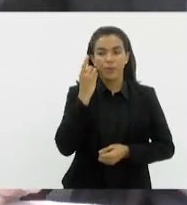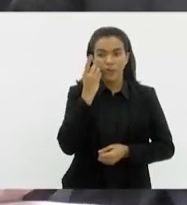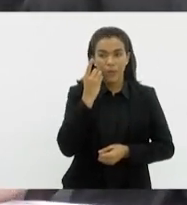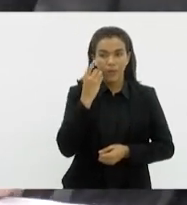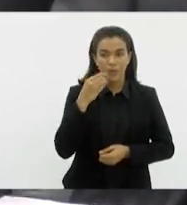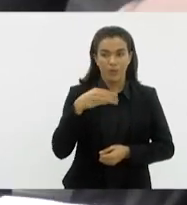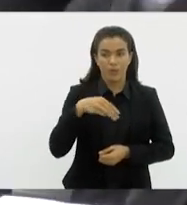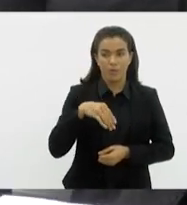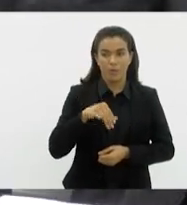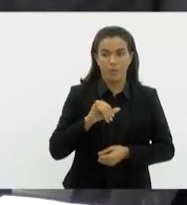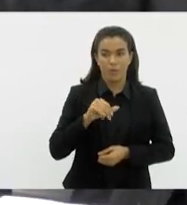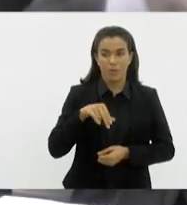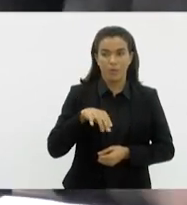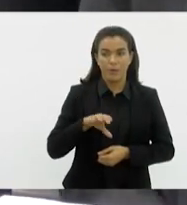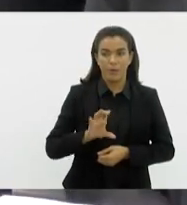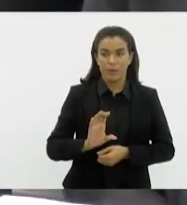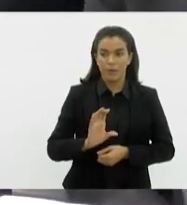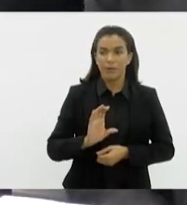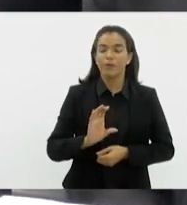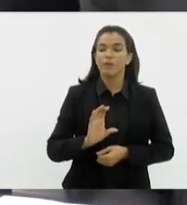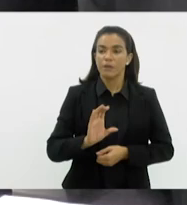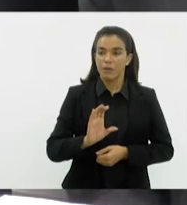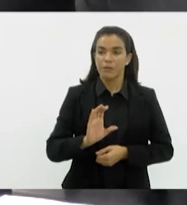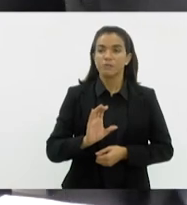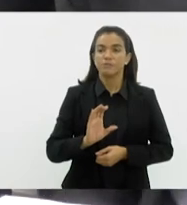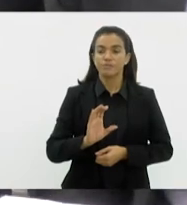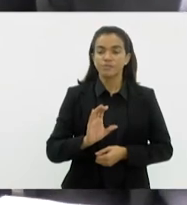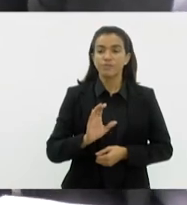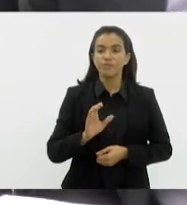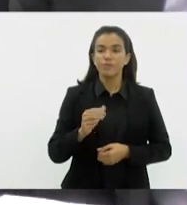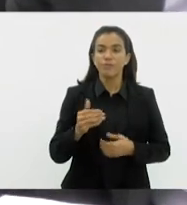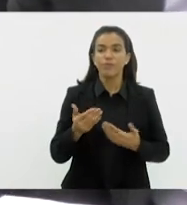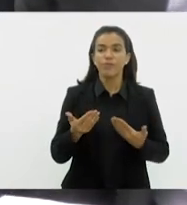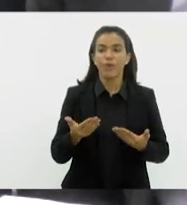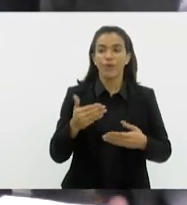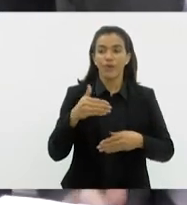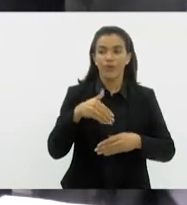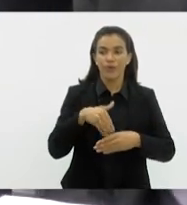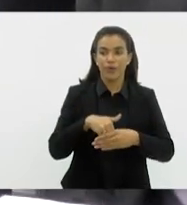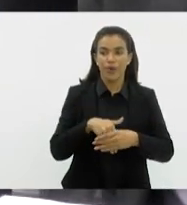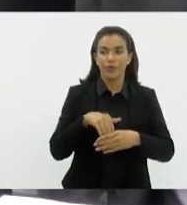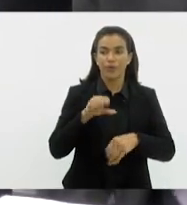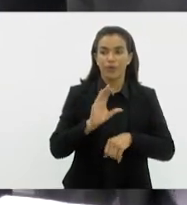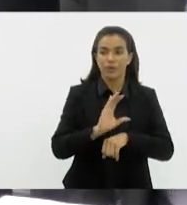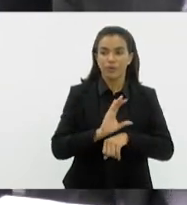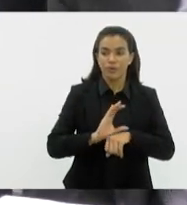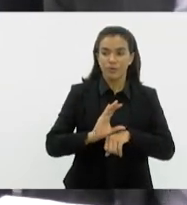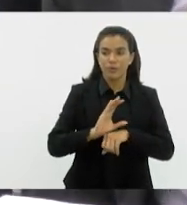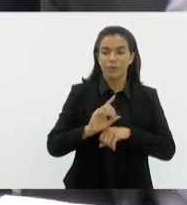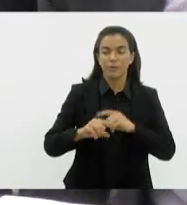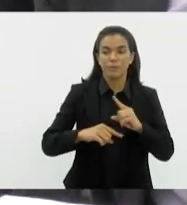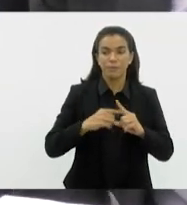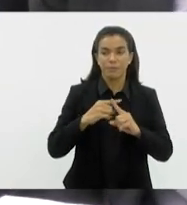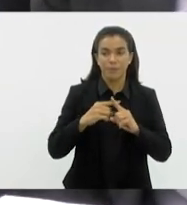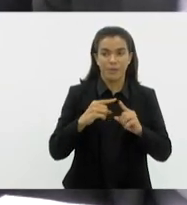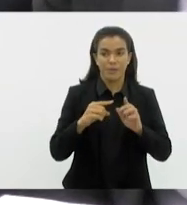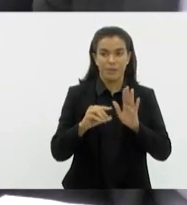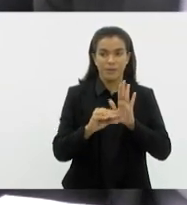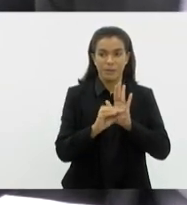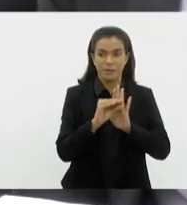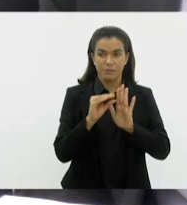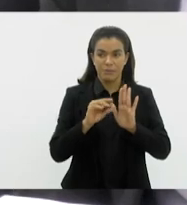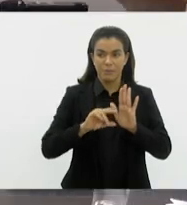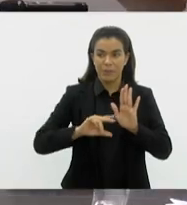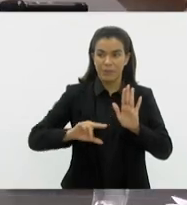do... Deputado e aí eu acompanho o voto da constitucionalidade com emendas. Perfeito. Deputado